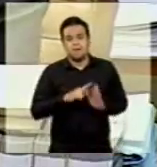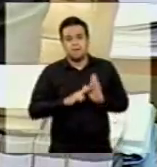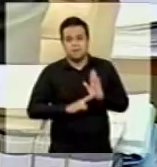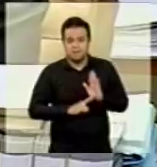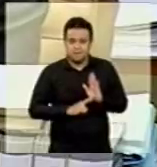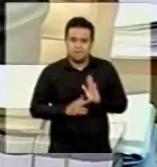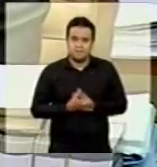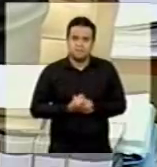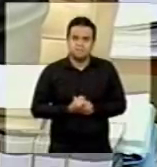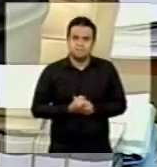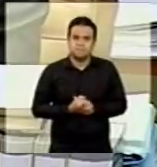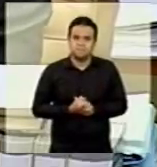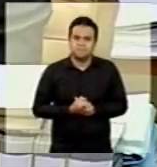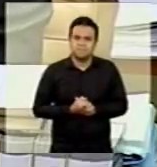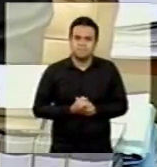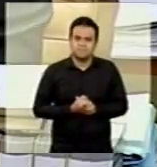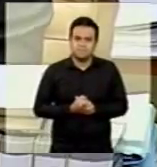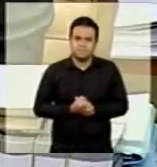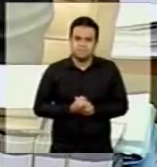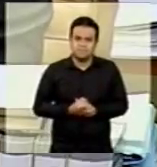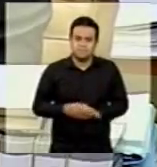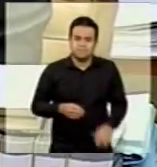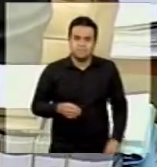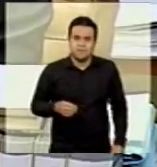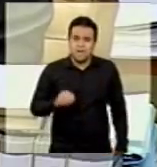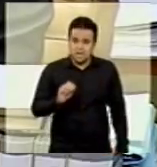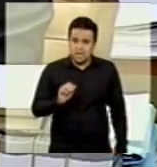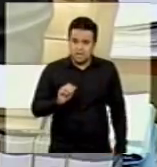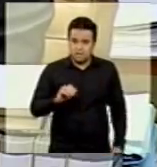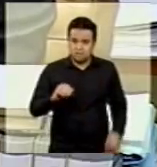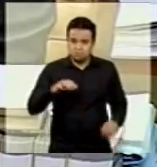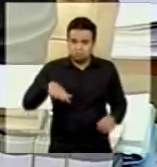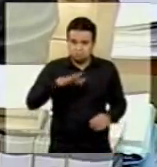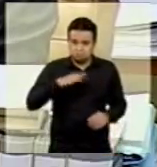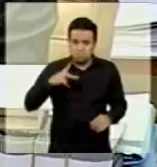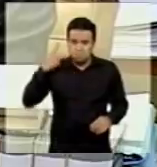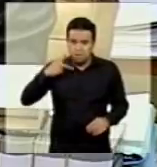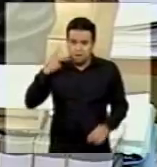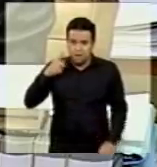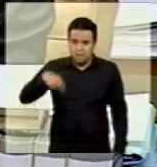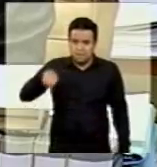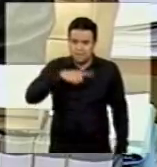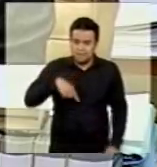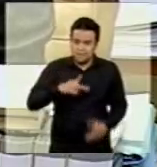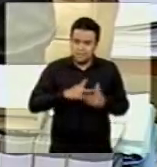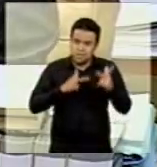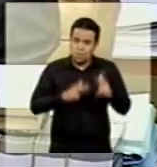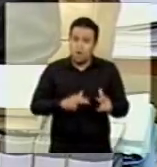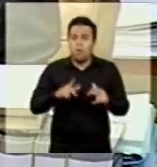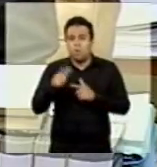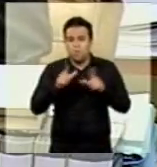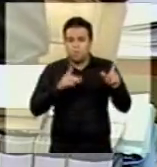as autoridades públicas devem também estar sujeitas, como os demais cidadãos da República,